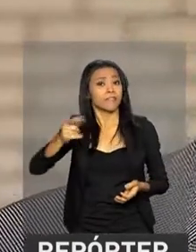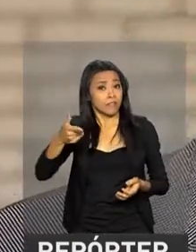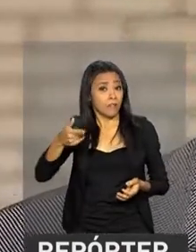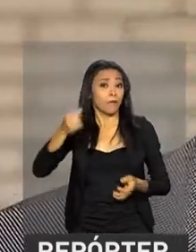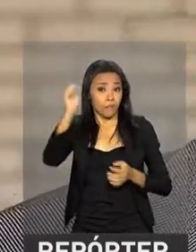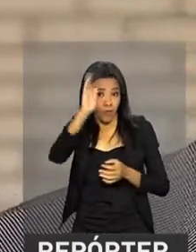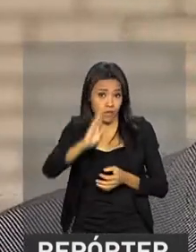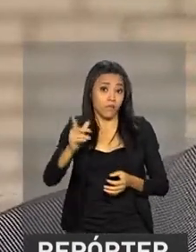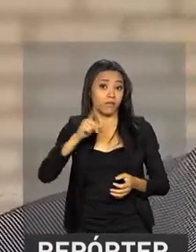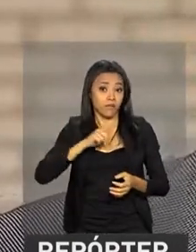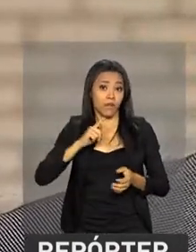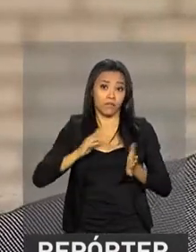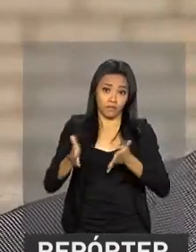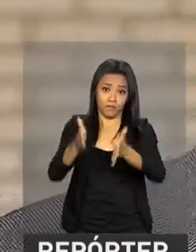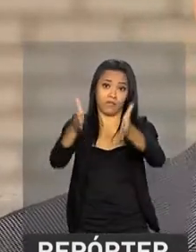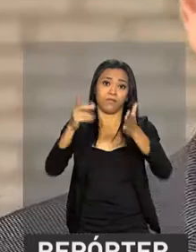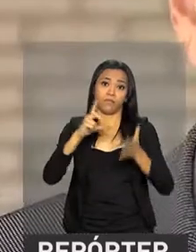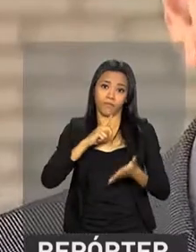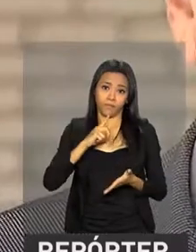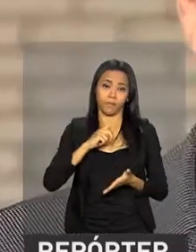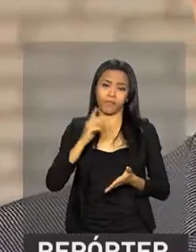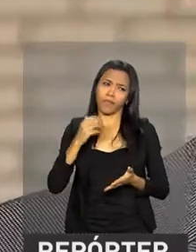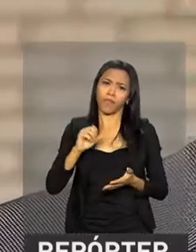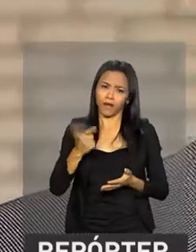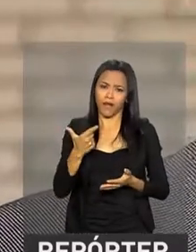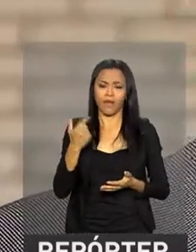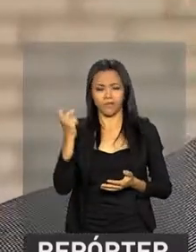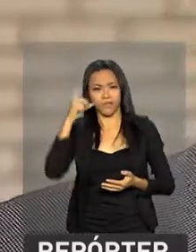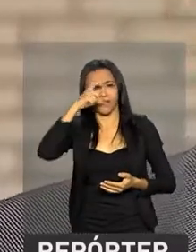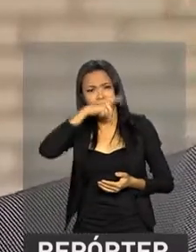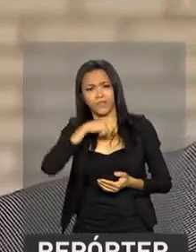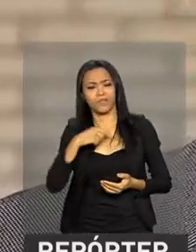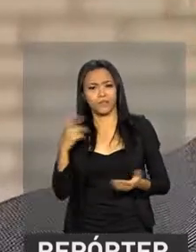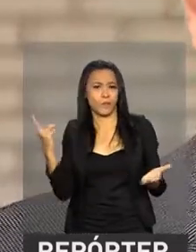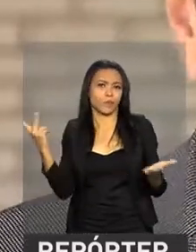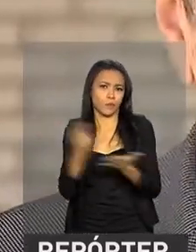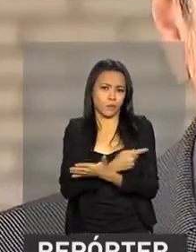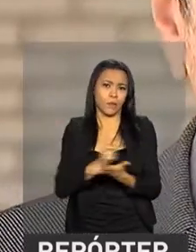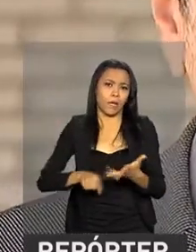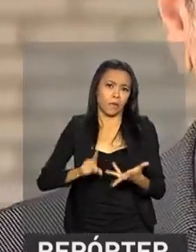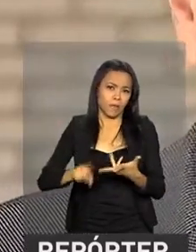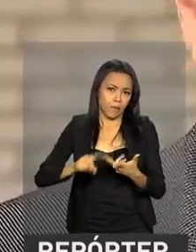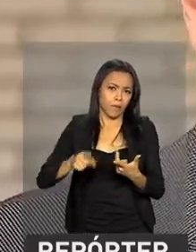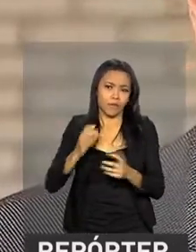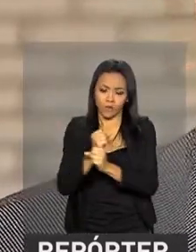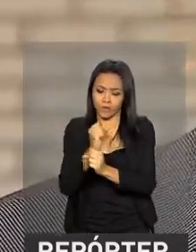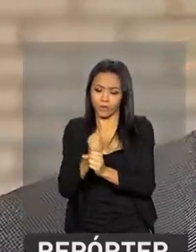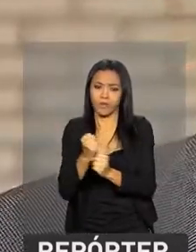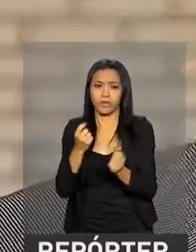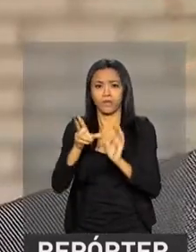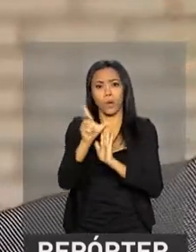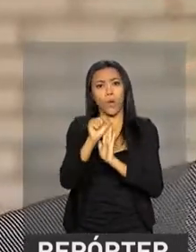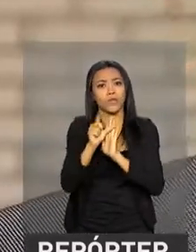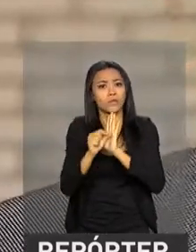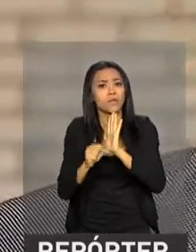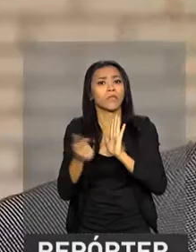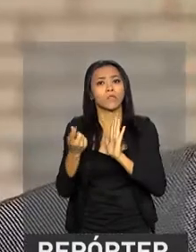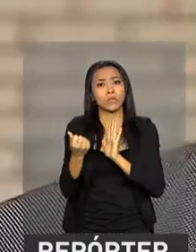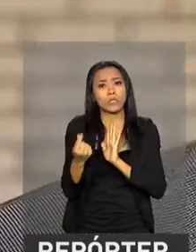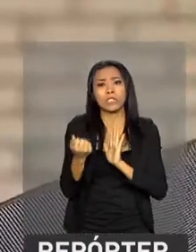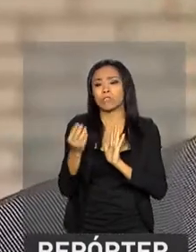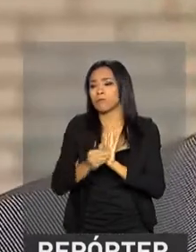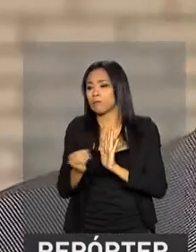nessa trilha, né? Embora tenha dificuldades, eu reitero, de natureza orçamentária para que alguns projetos possam evoluir